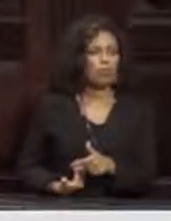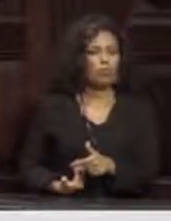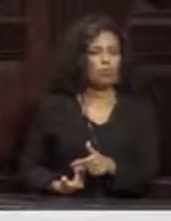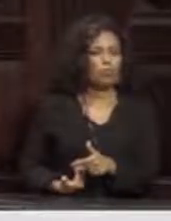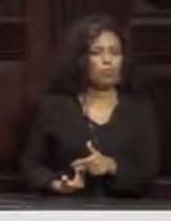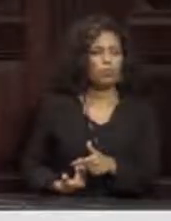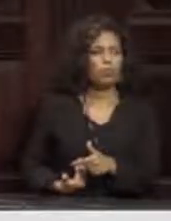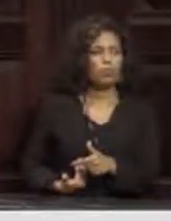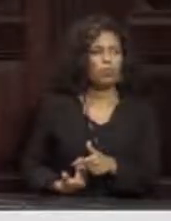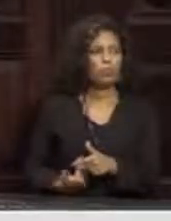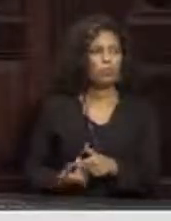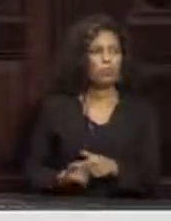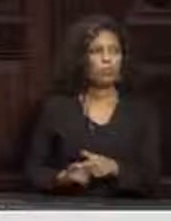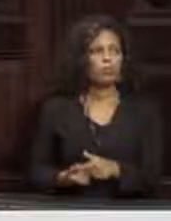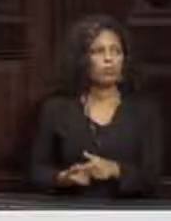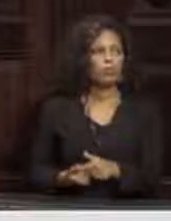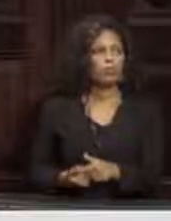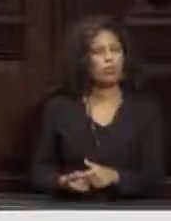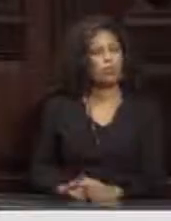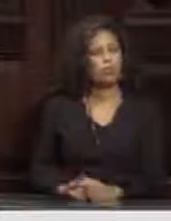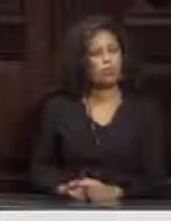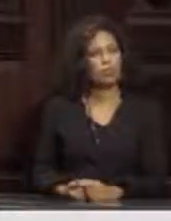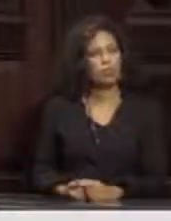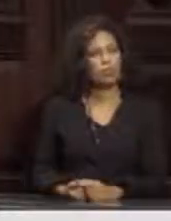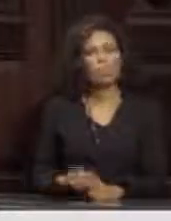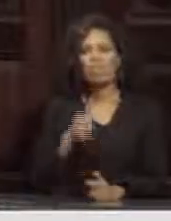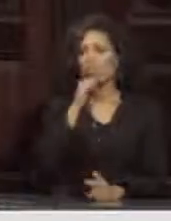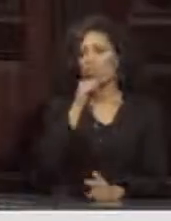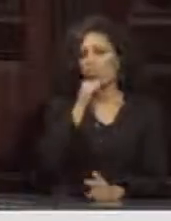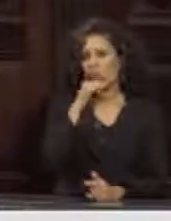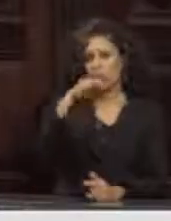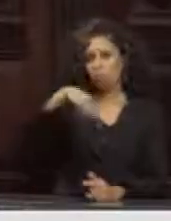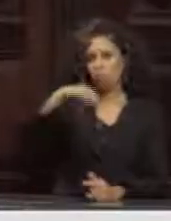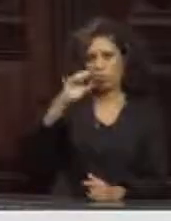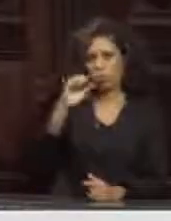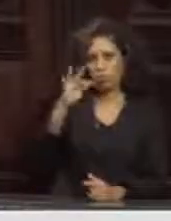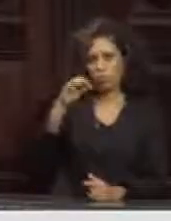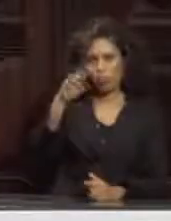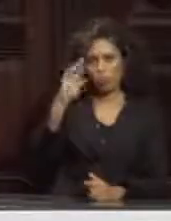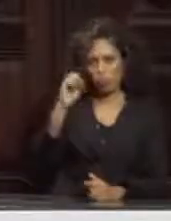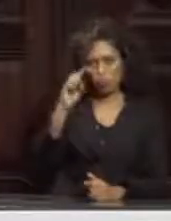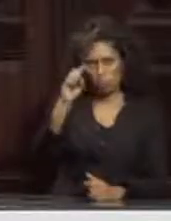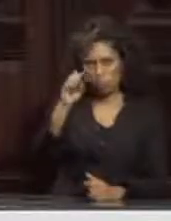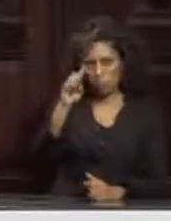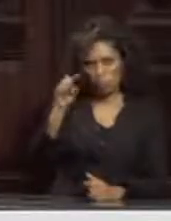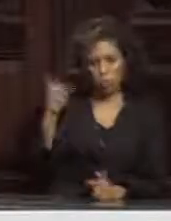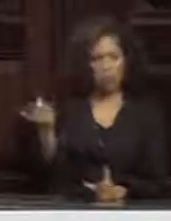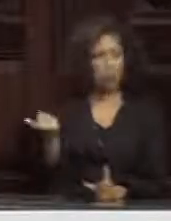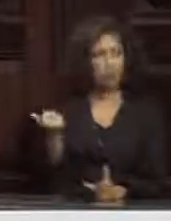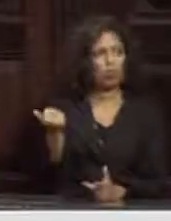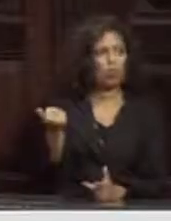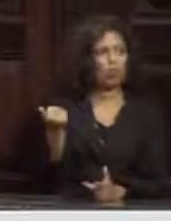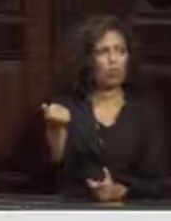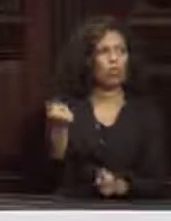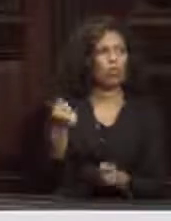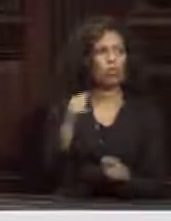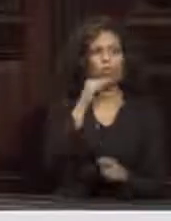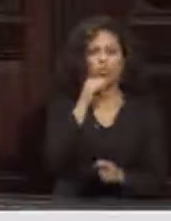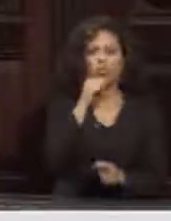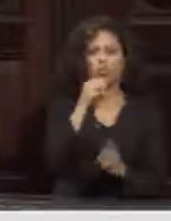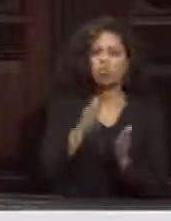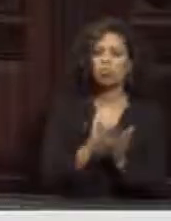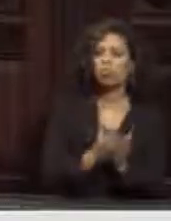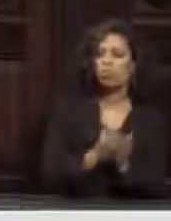fiscalização sobre o metrô, sobre as barcas, porque se a agência